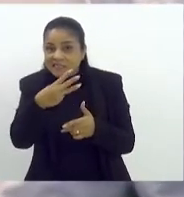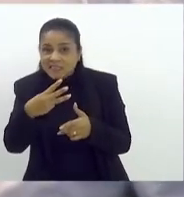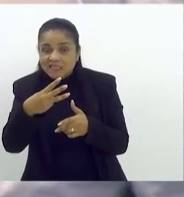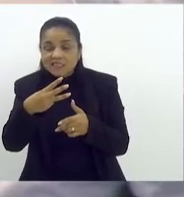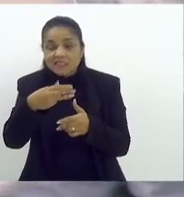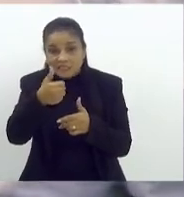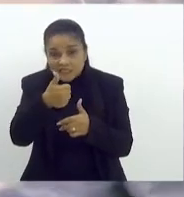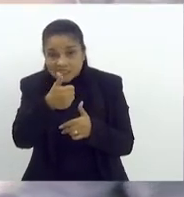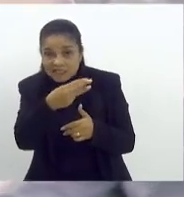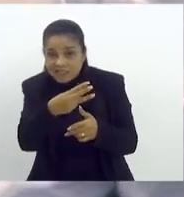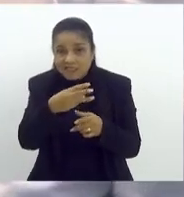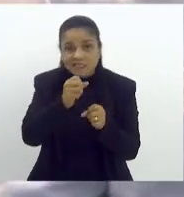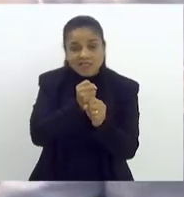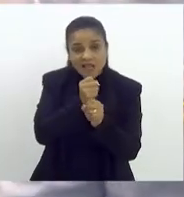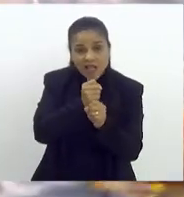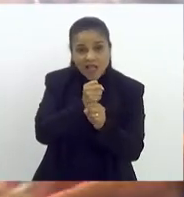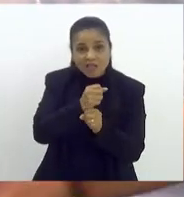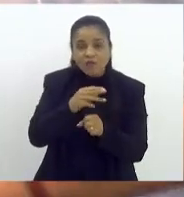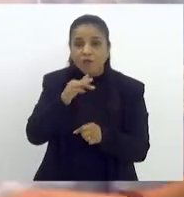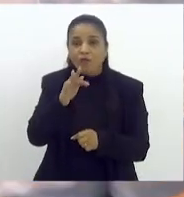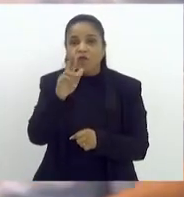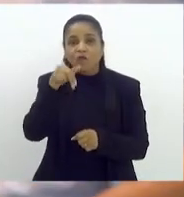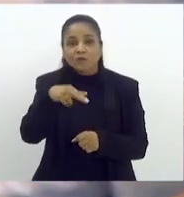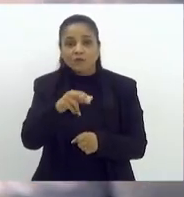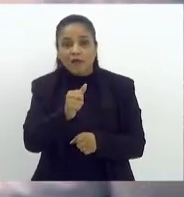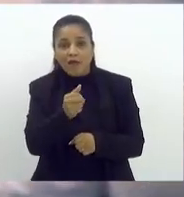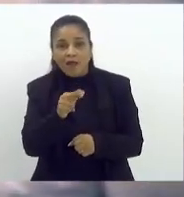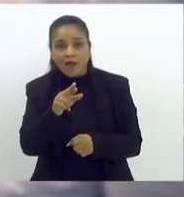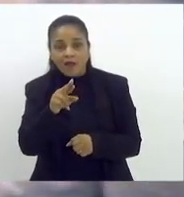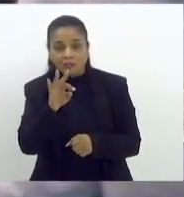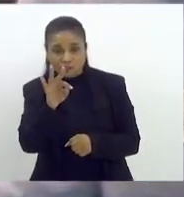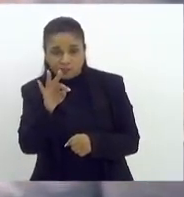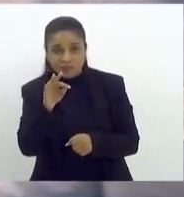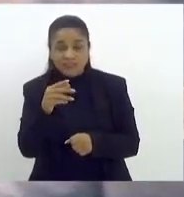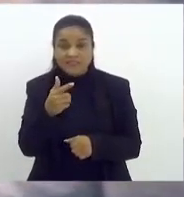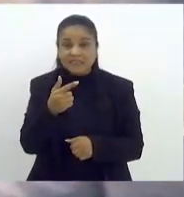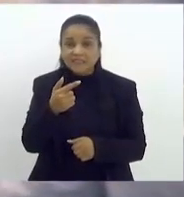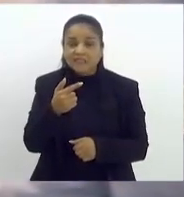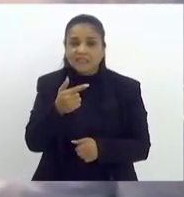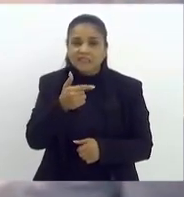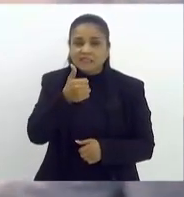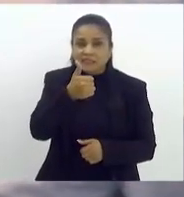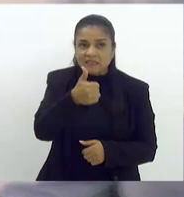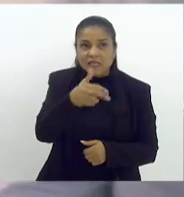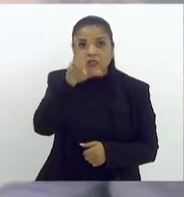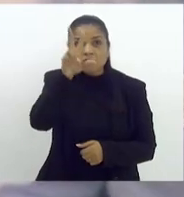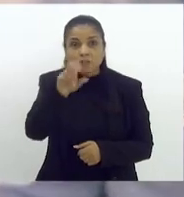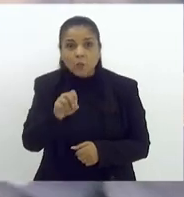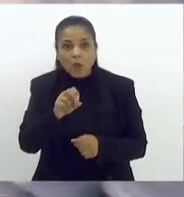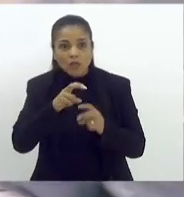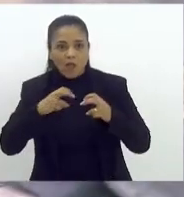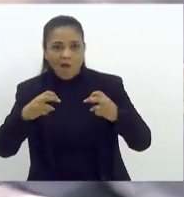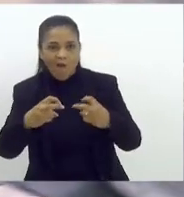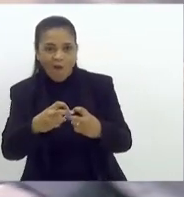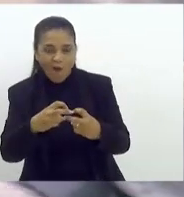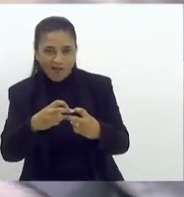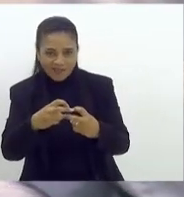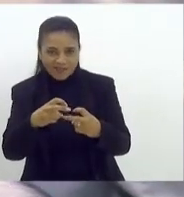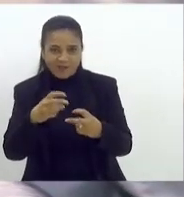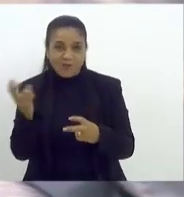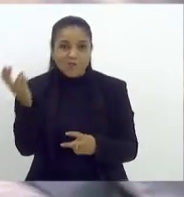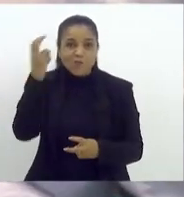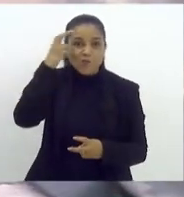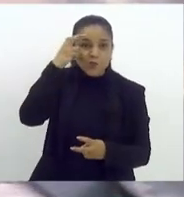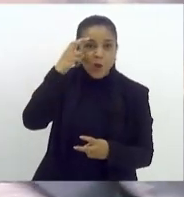Funarte que deu 7 mil para 50 rodas só que tem 150 roda no Rio de Janeiro tem mais rodas